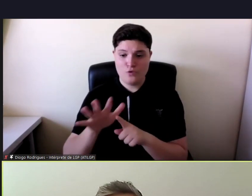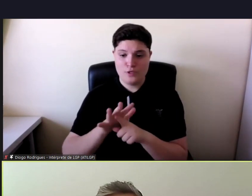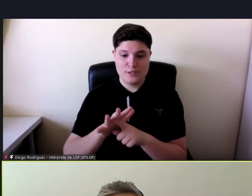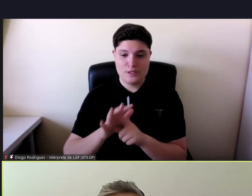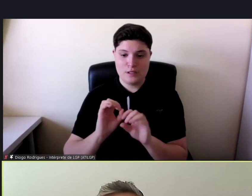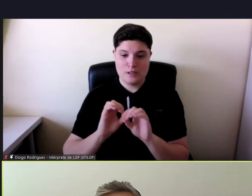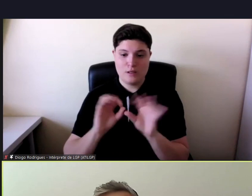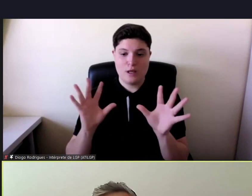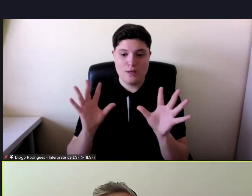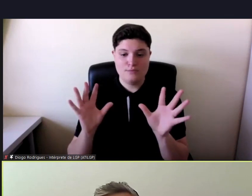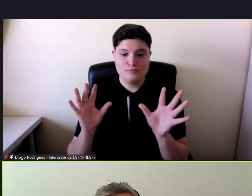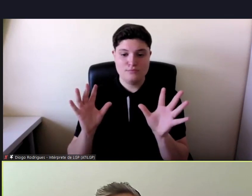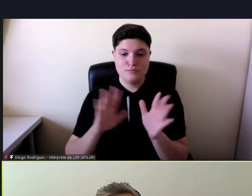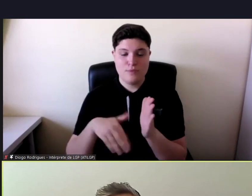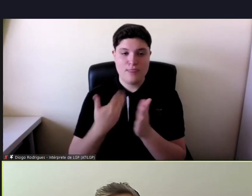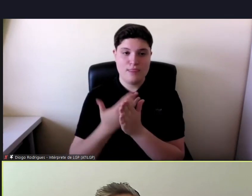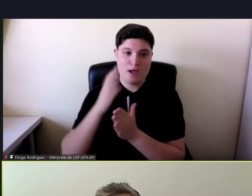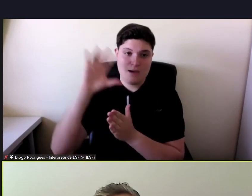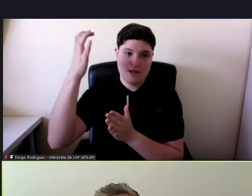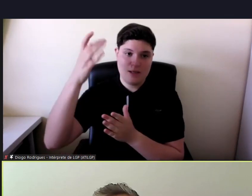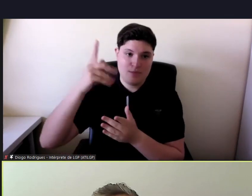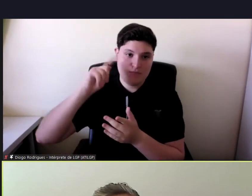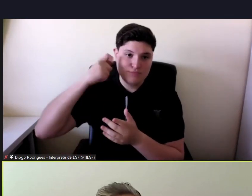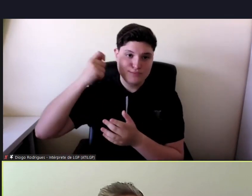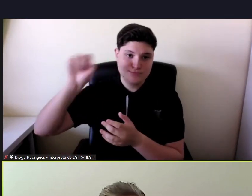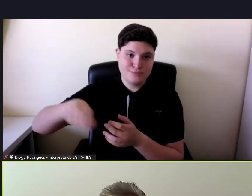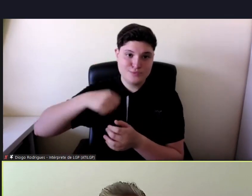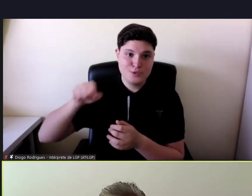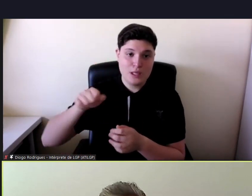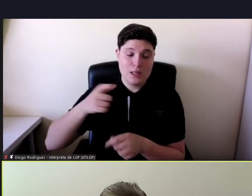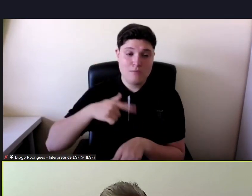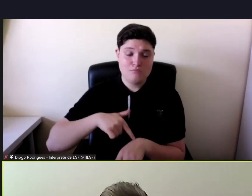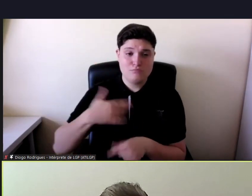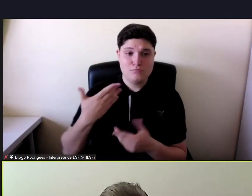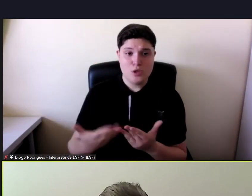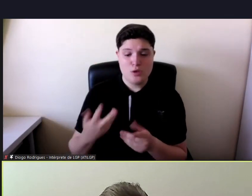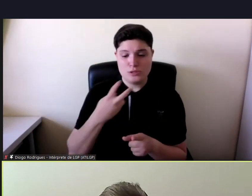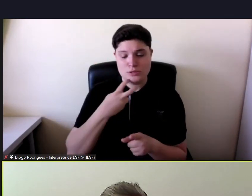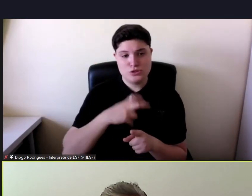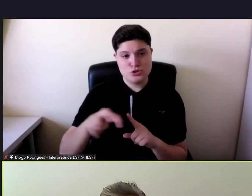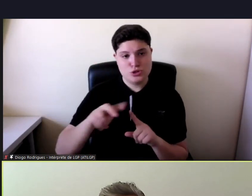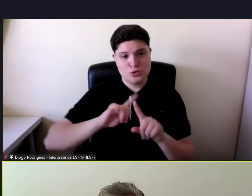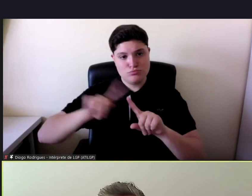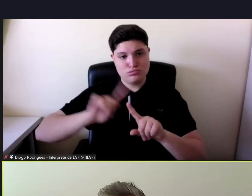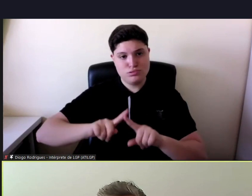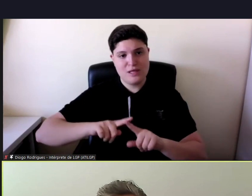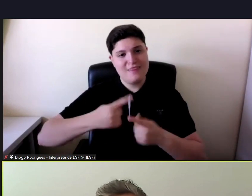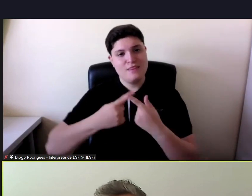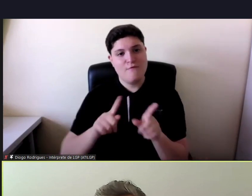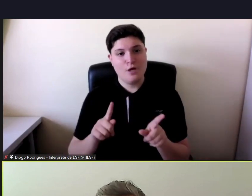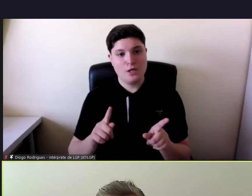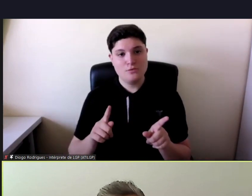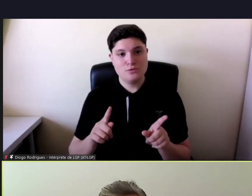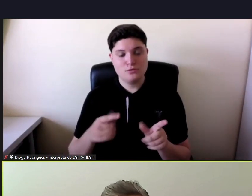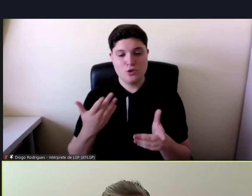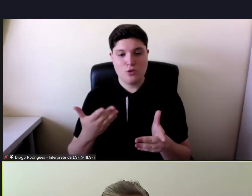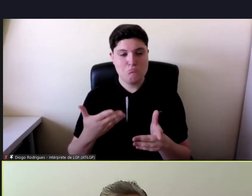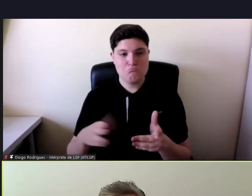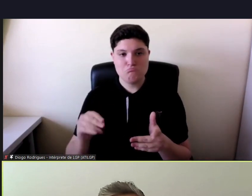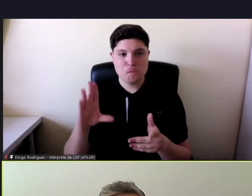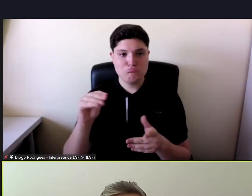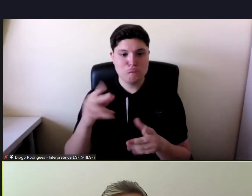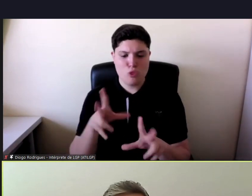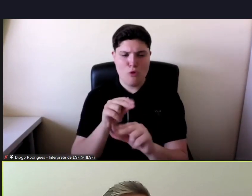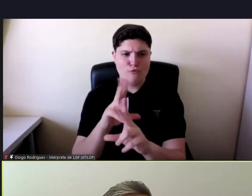e que vamos ter mesmo que começar a limpar o que está para trás. Ora bem, e neste momento não existe nenhum enquadramento jurídico nem económico para